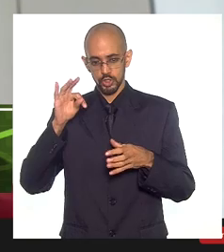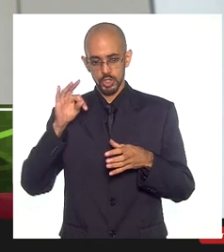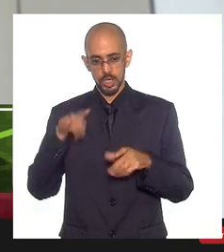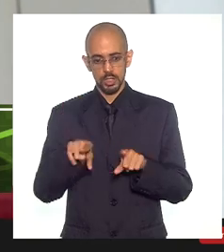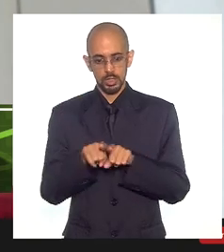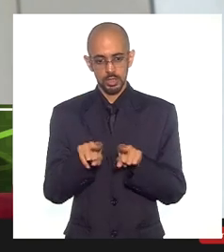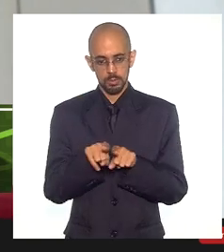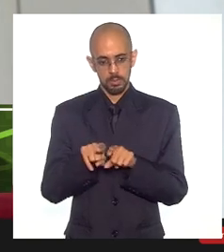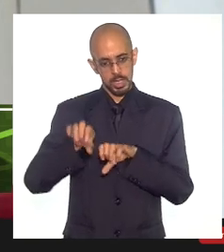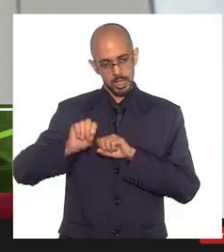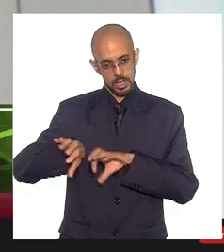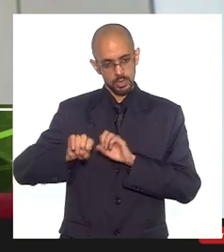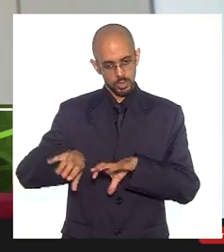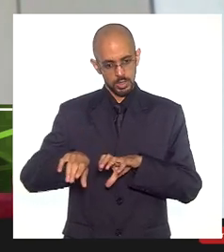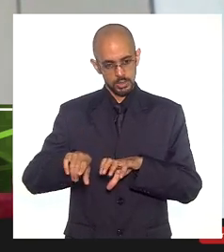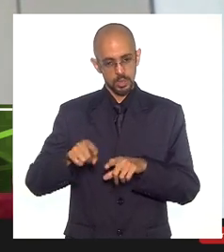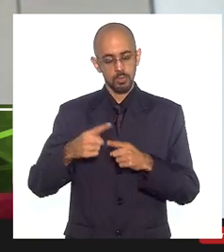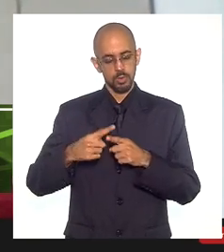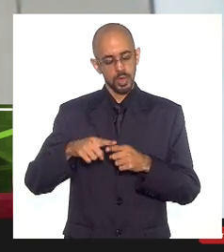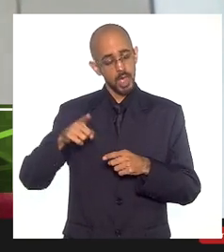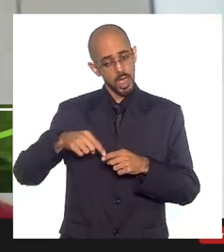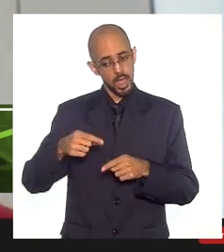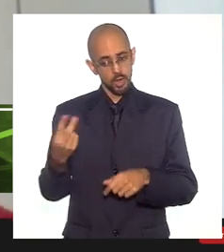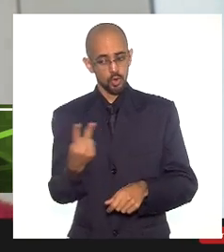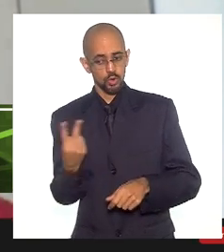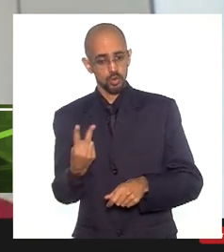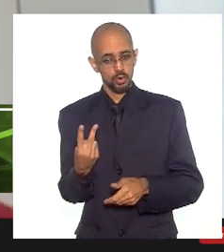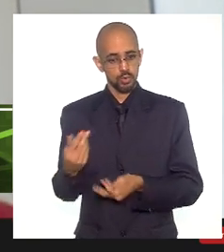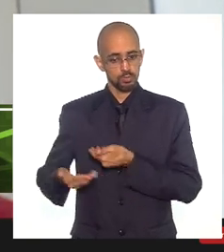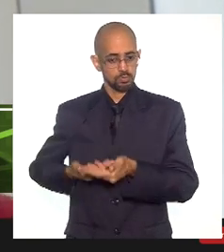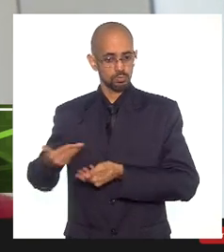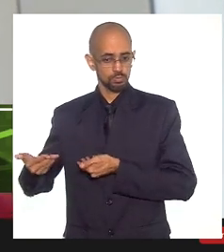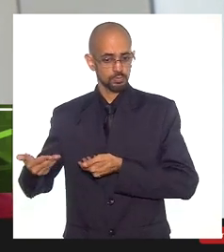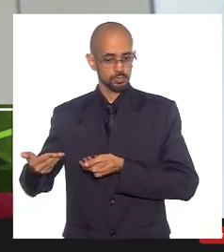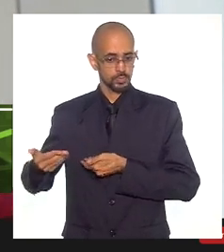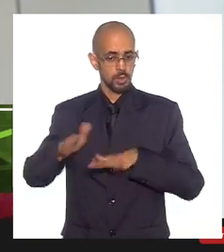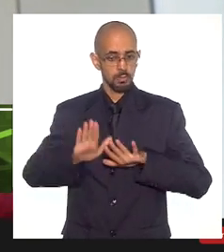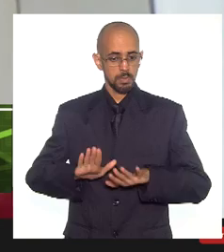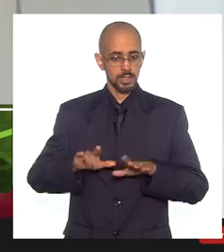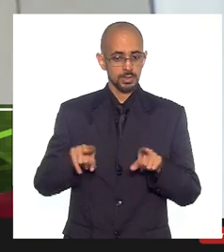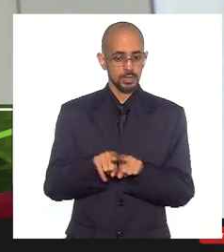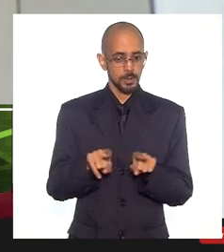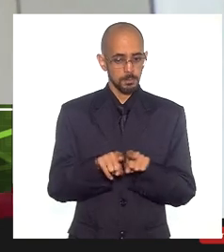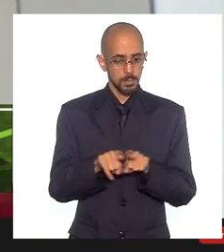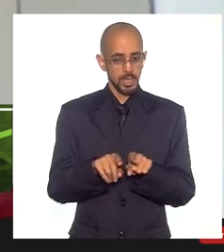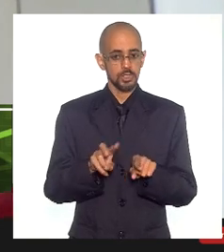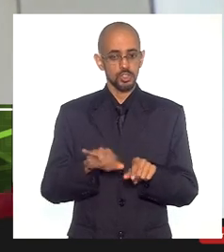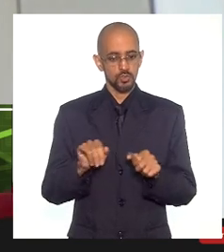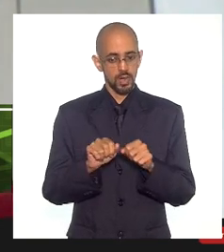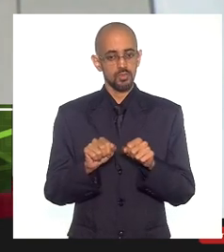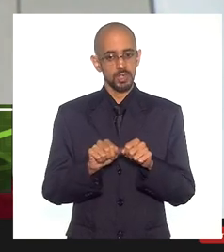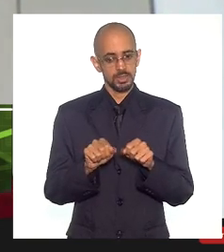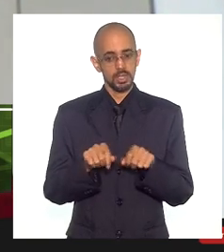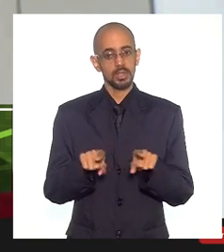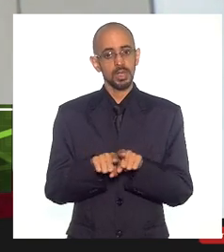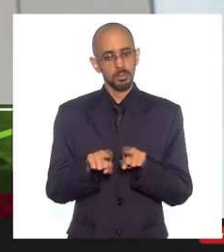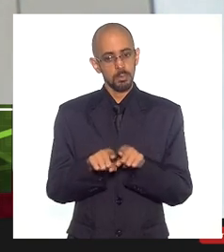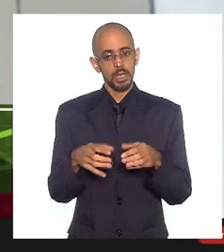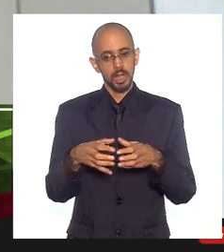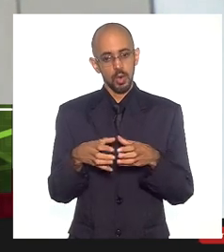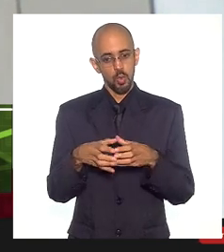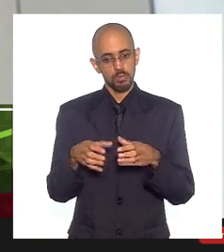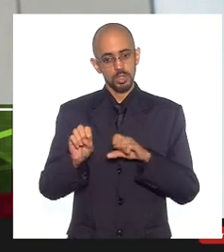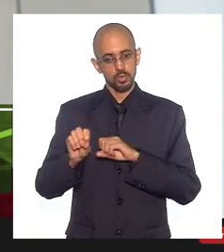estaduais são parte comum do nosso objeto, mas a gente continua também realizando audiências públicas da Comissão de Educação. A gente